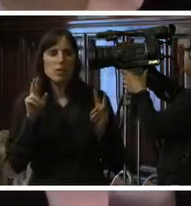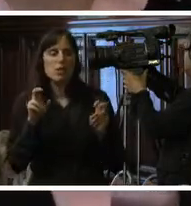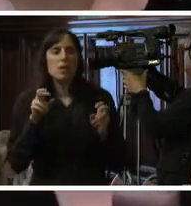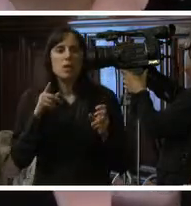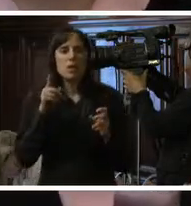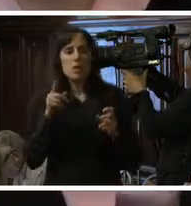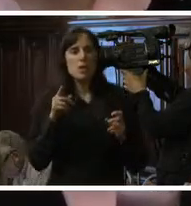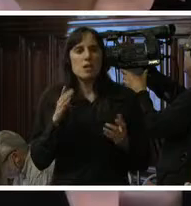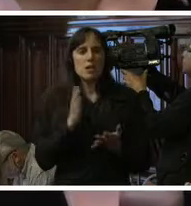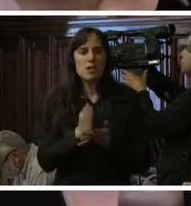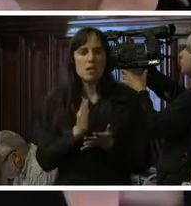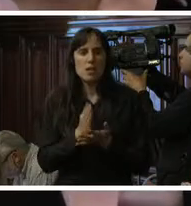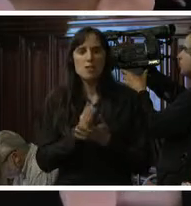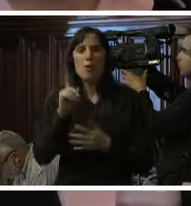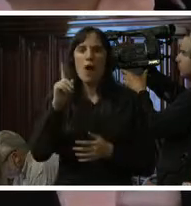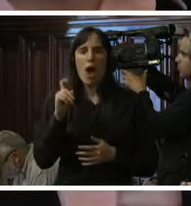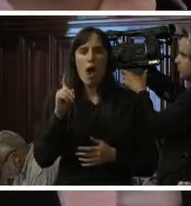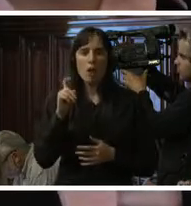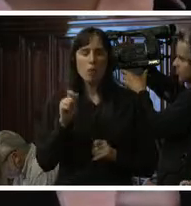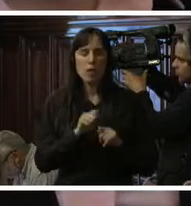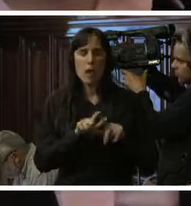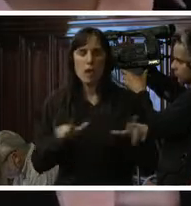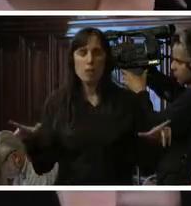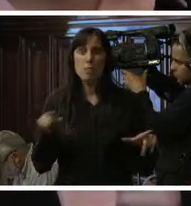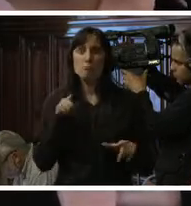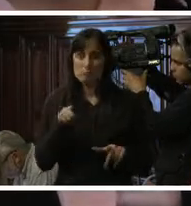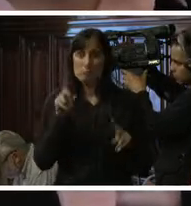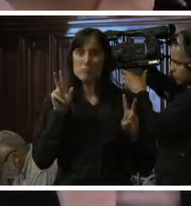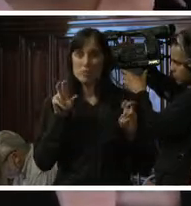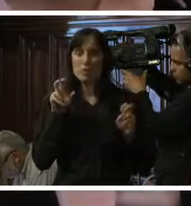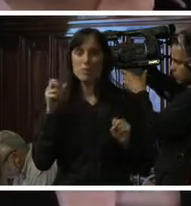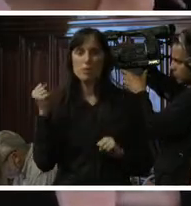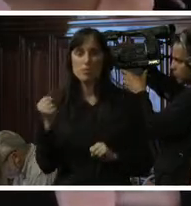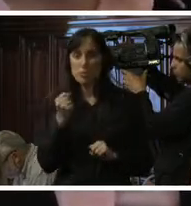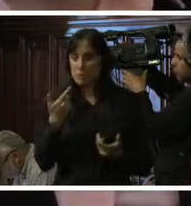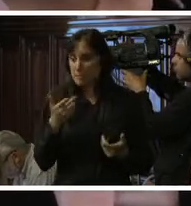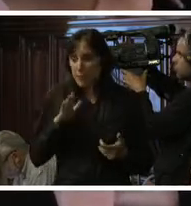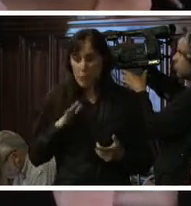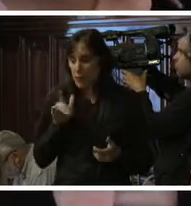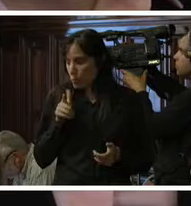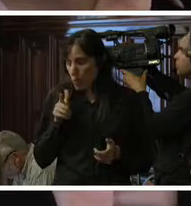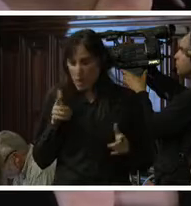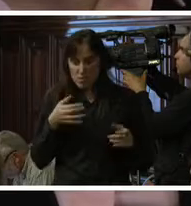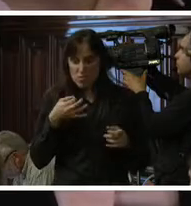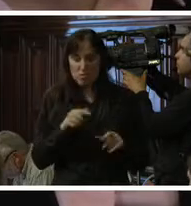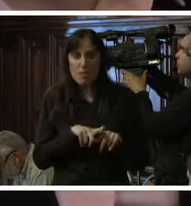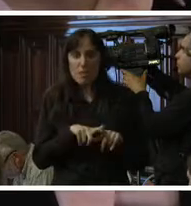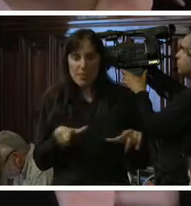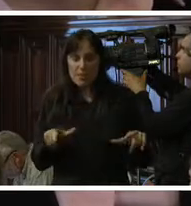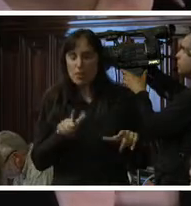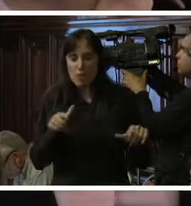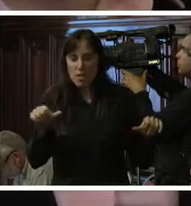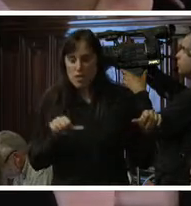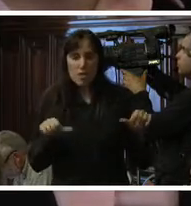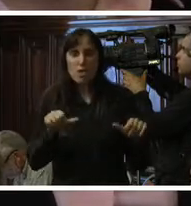questão ambiental importante e enquanto essas mulheres não tiverem as mínimas condições de vida com dignidade, dificilmente